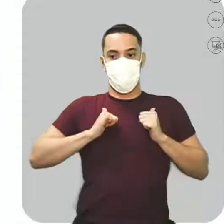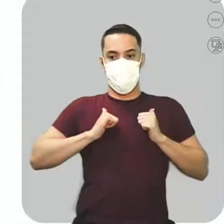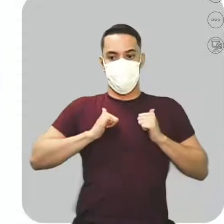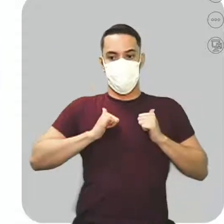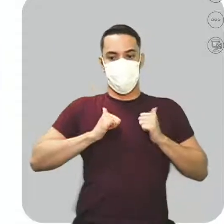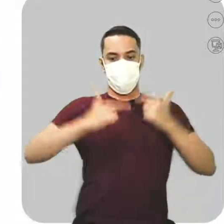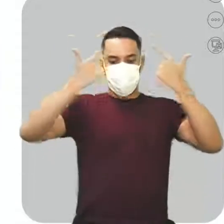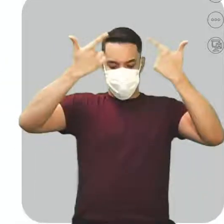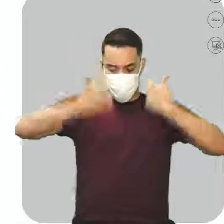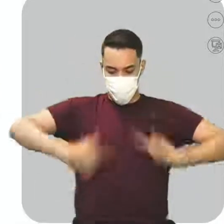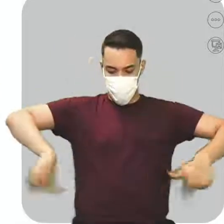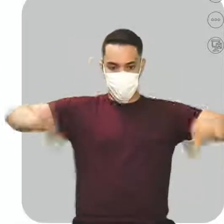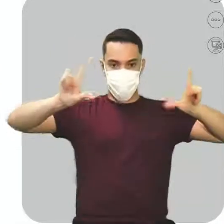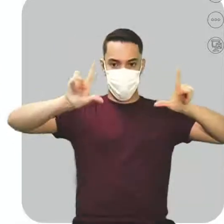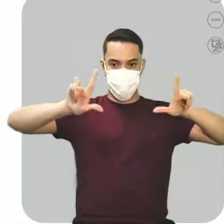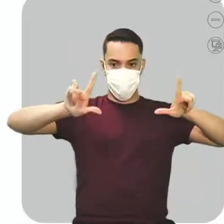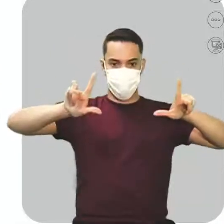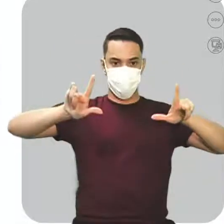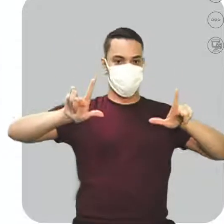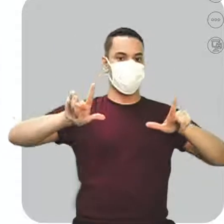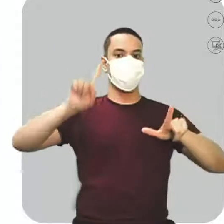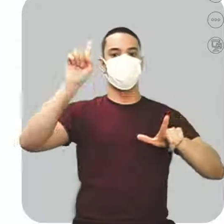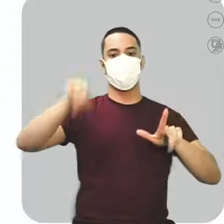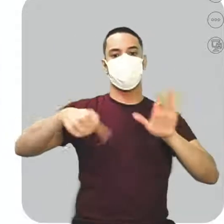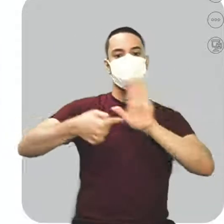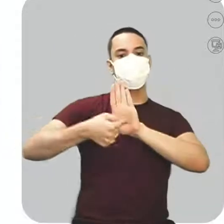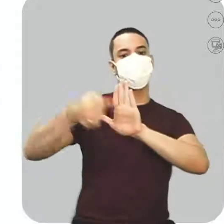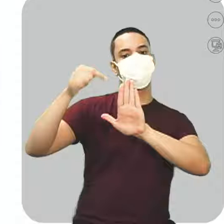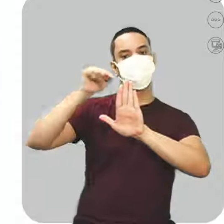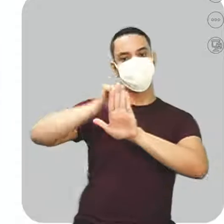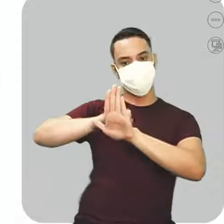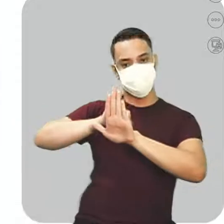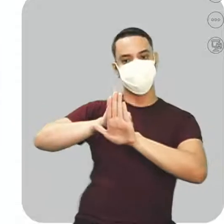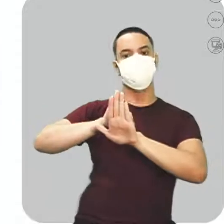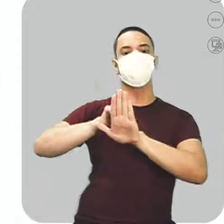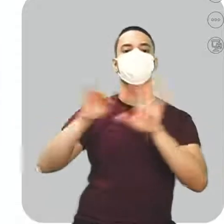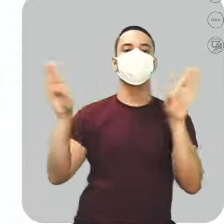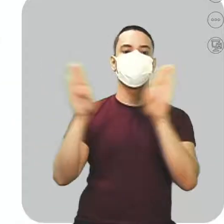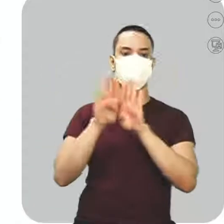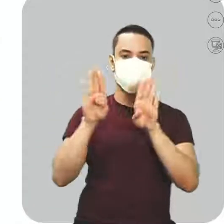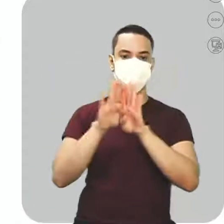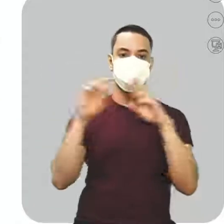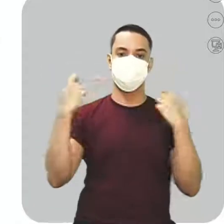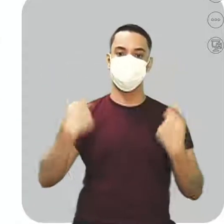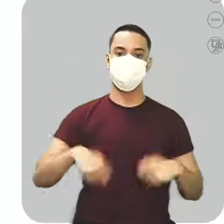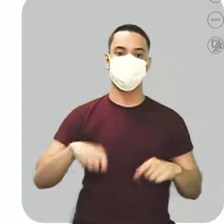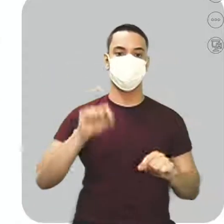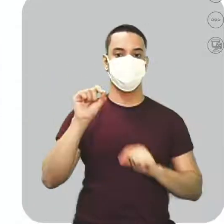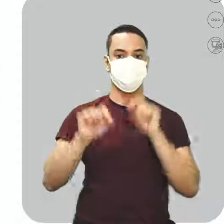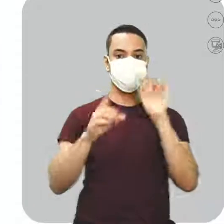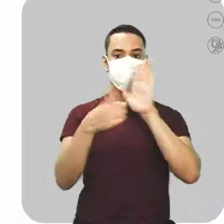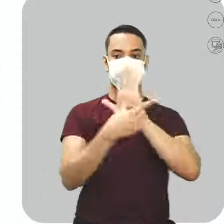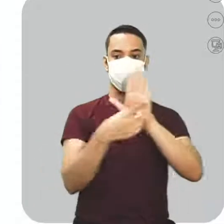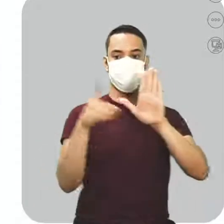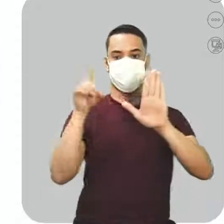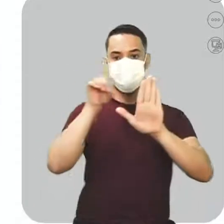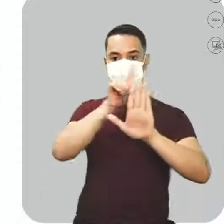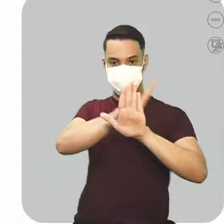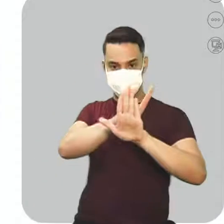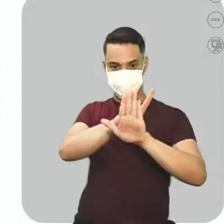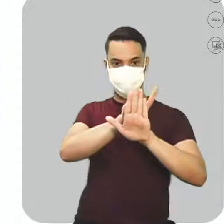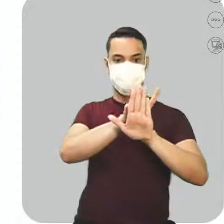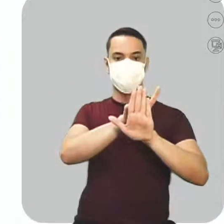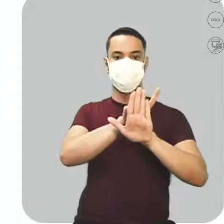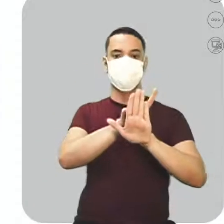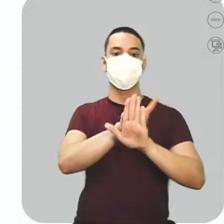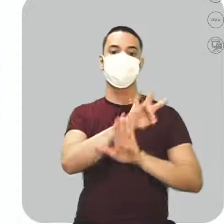impessoal, tá? A linguagem denotativa vai exercer o predomínio, tá? A razão